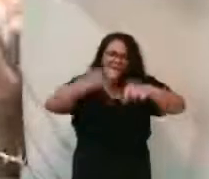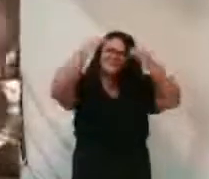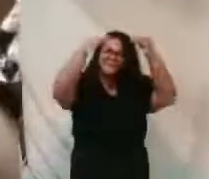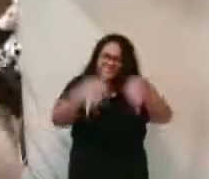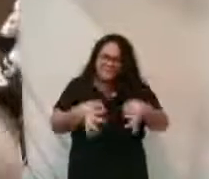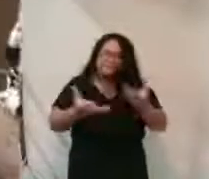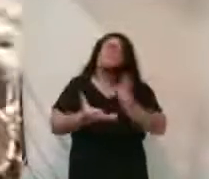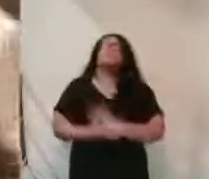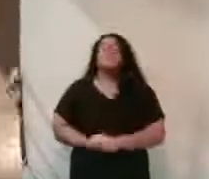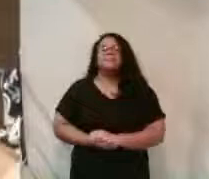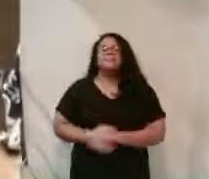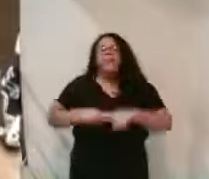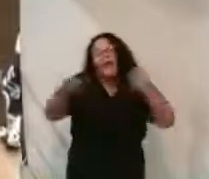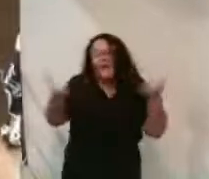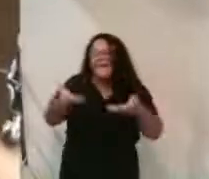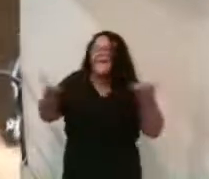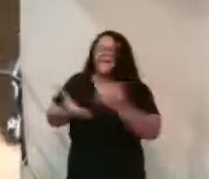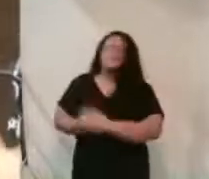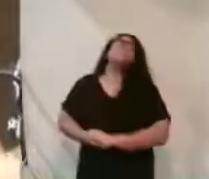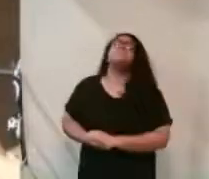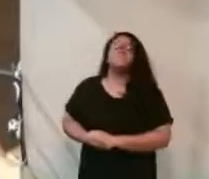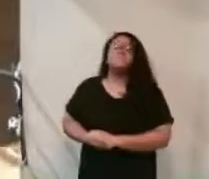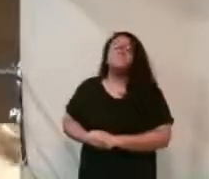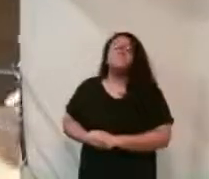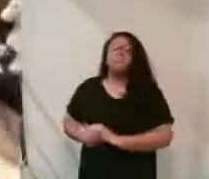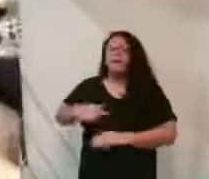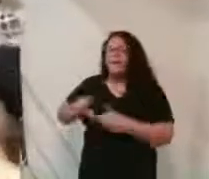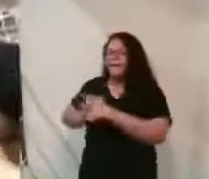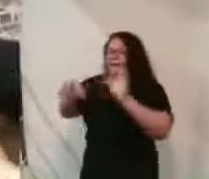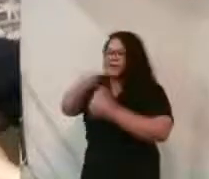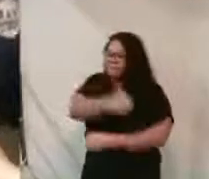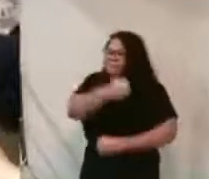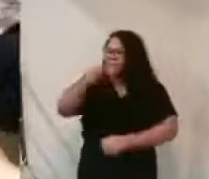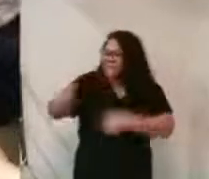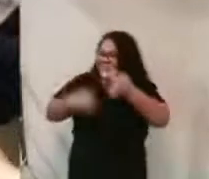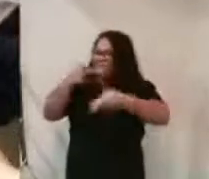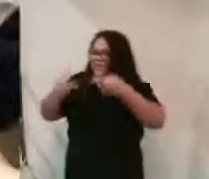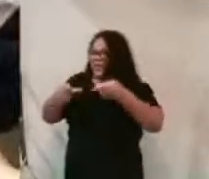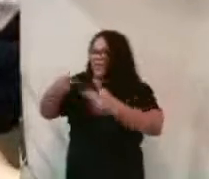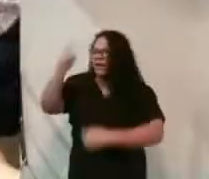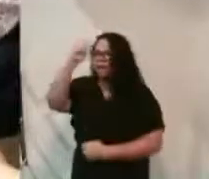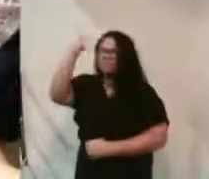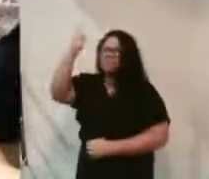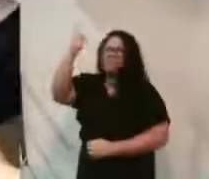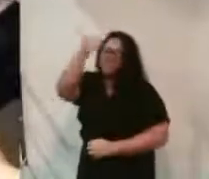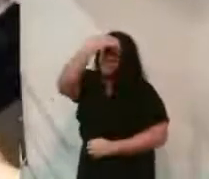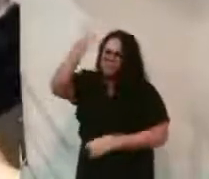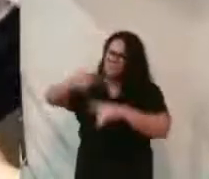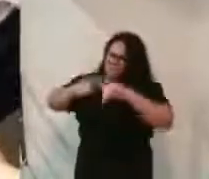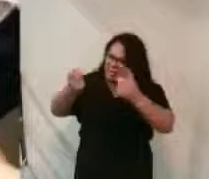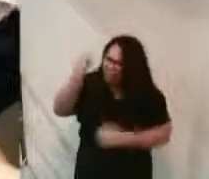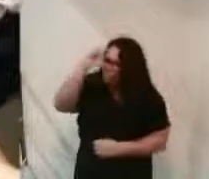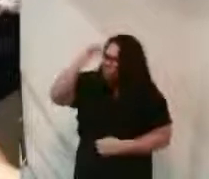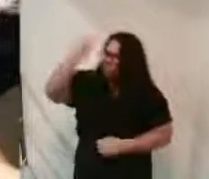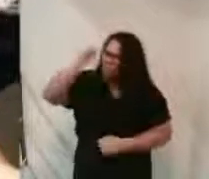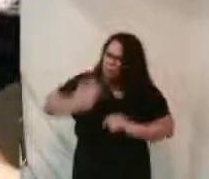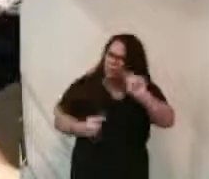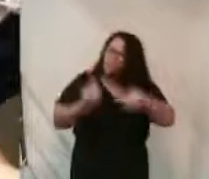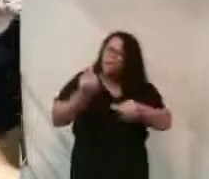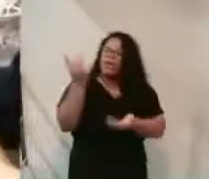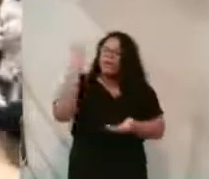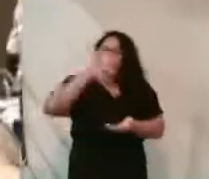Porque ter ideia é muito fácil, agora executar essa ideia, e eu sou seu fã, porque não é fácil a gente quebrar